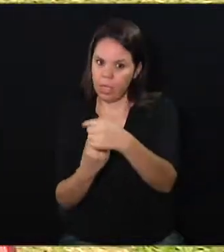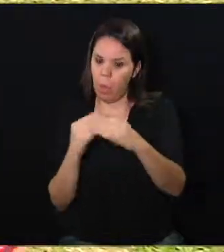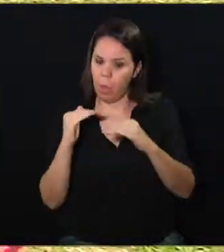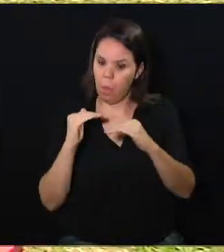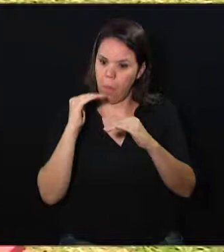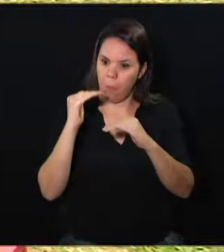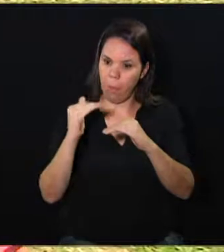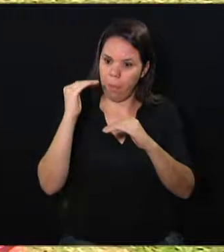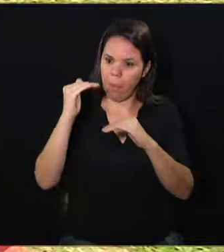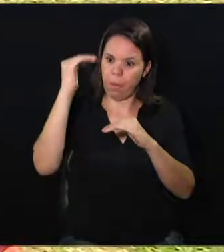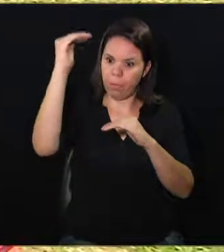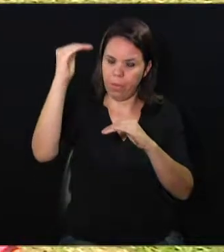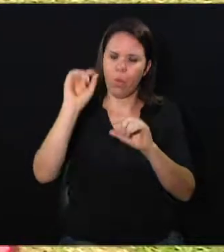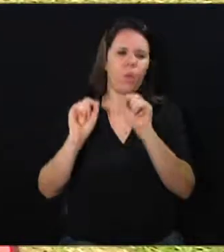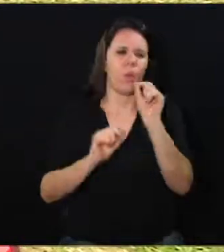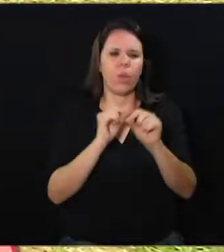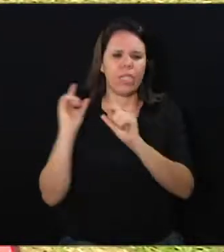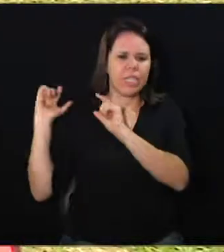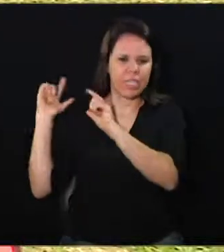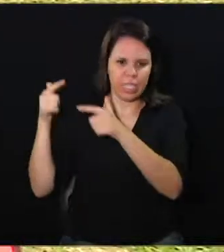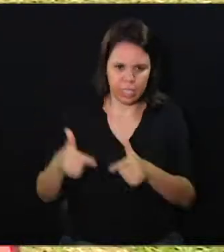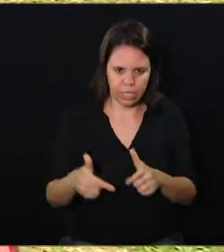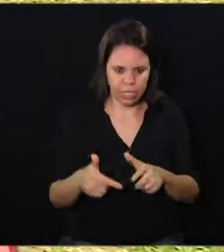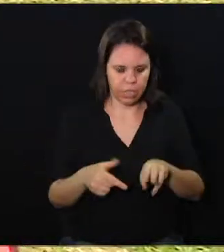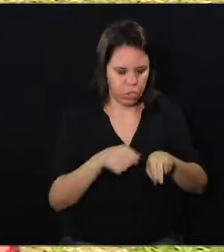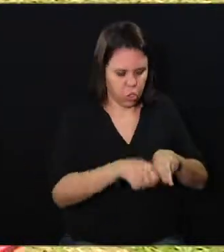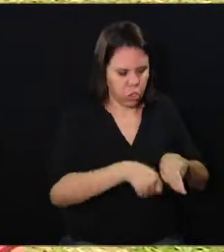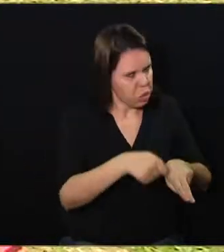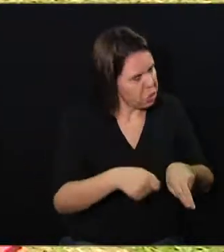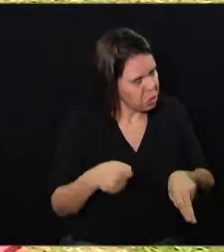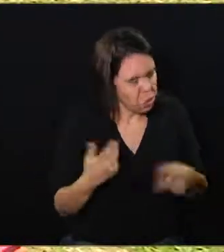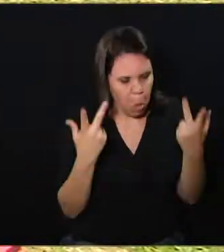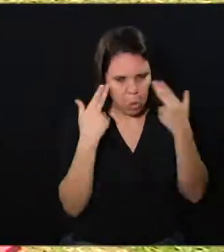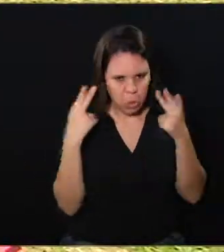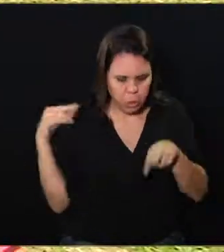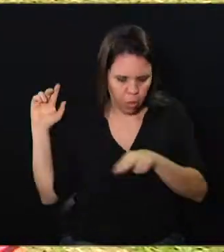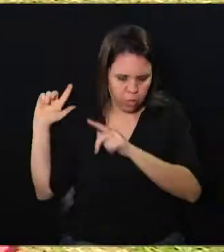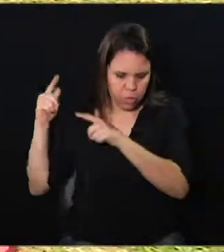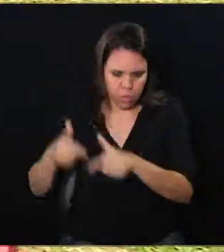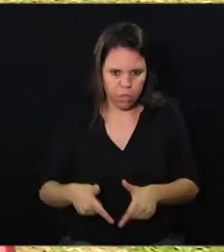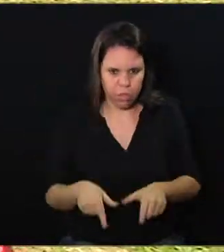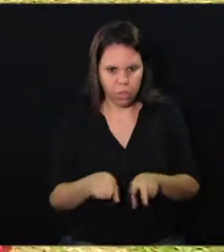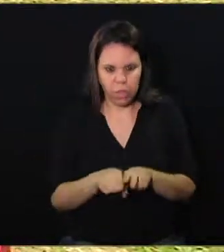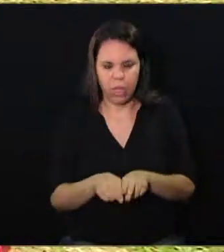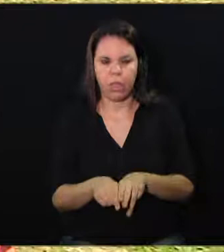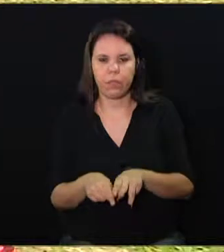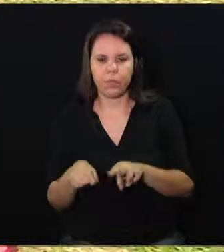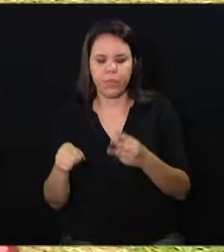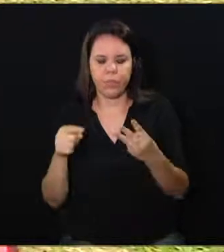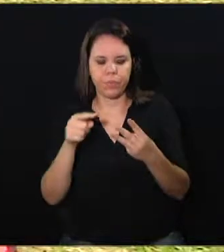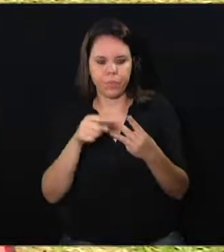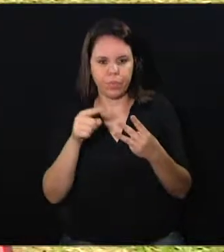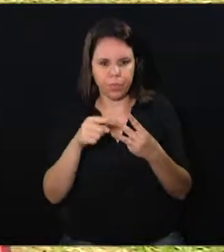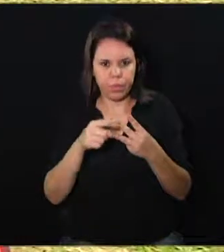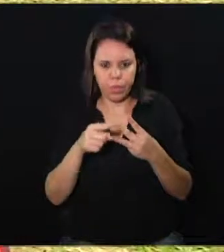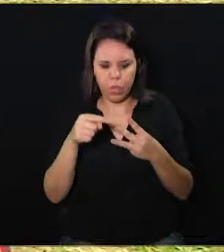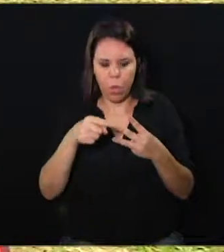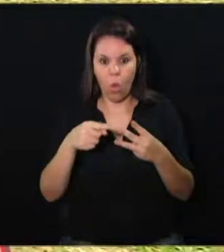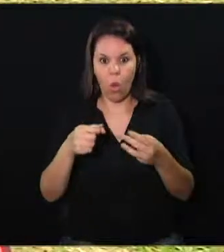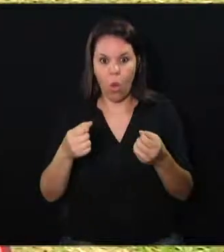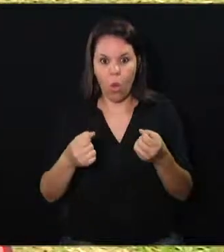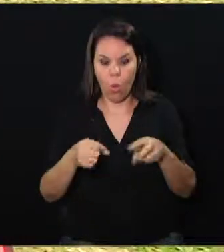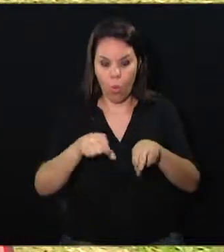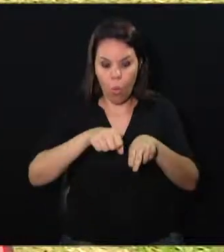tá? A categoria tradicional, que é o rolimã tradicional. Existe uma categoria até 40 quilos, o carrinho pesa até 40 quilos.